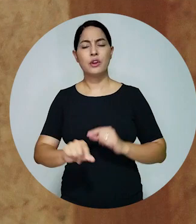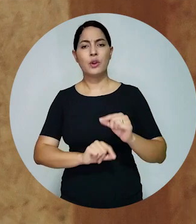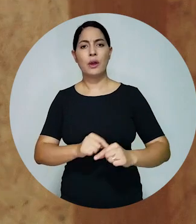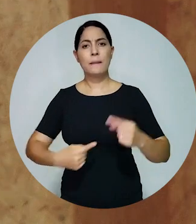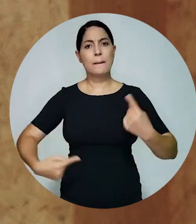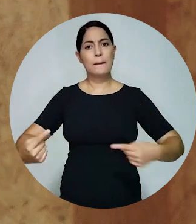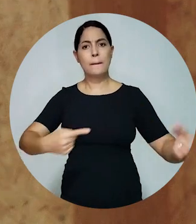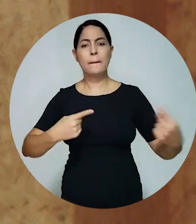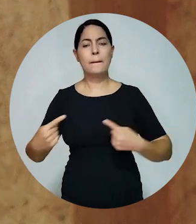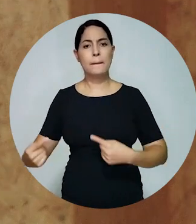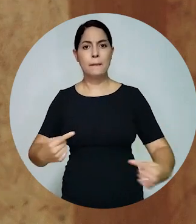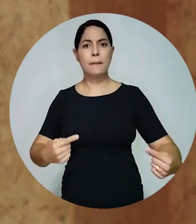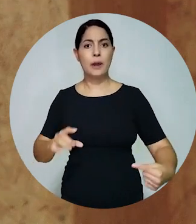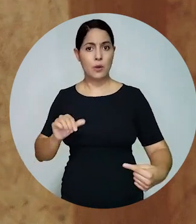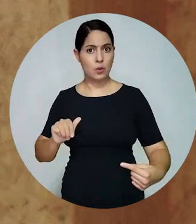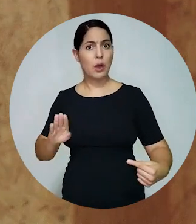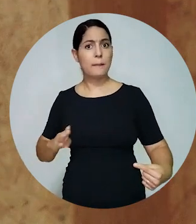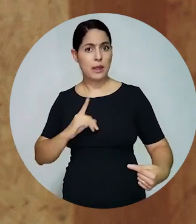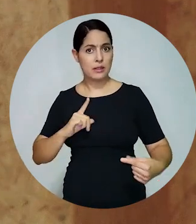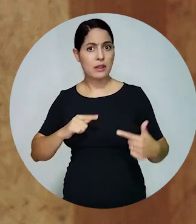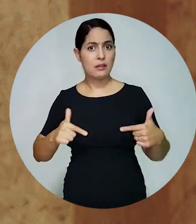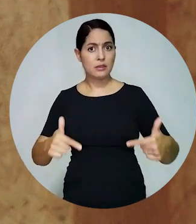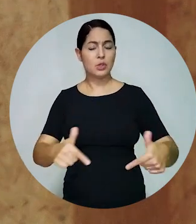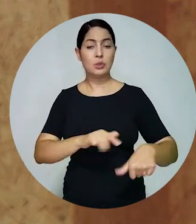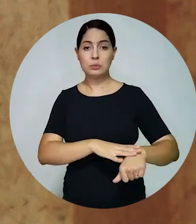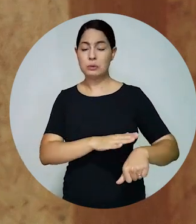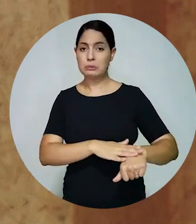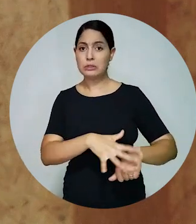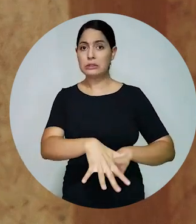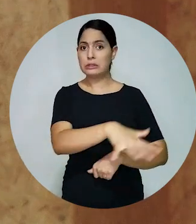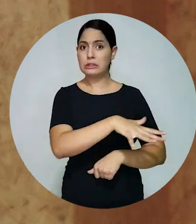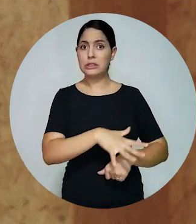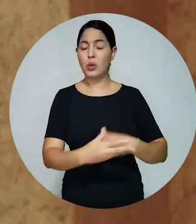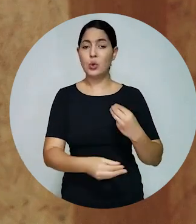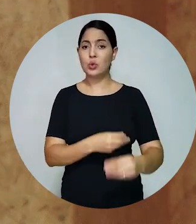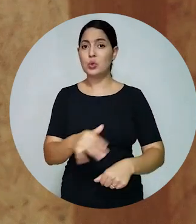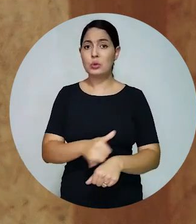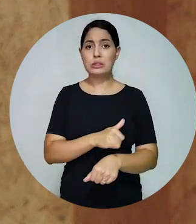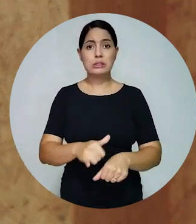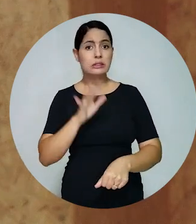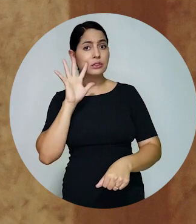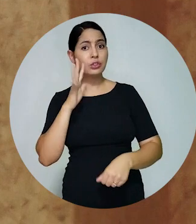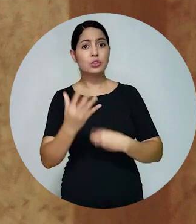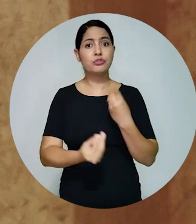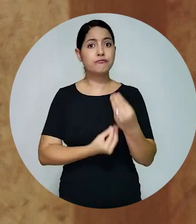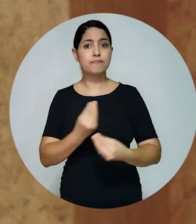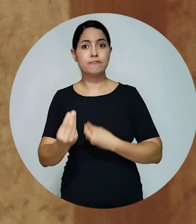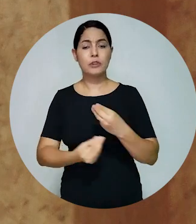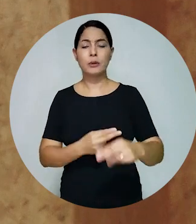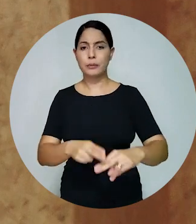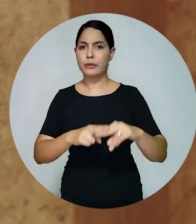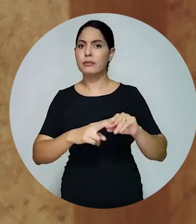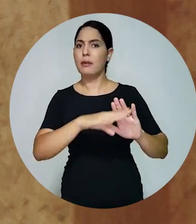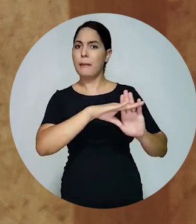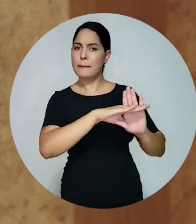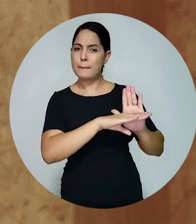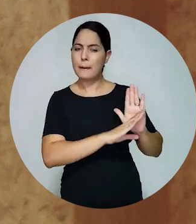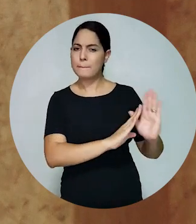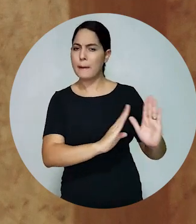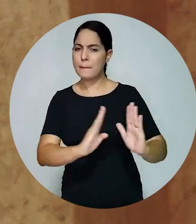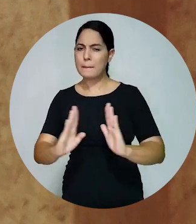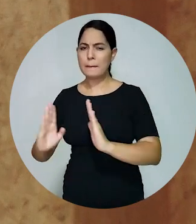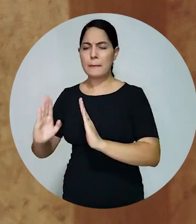Conselho Nacional de Justiça. A OAB Nacional participa dos debates, sugerindo ações para o enfrentamento da situação e soluções